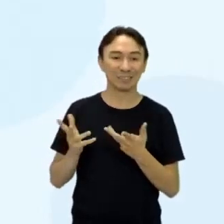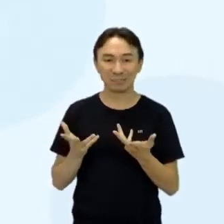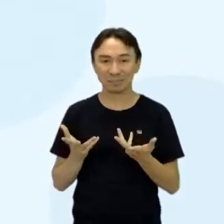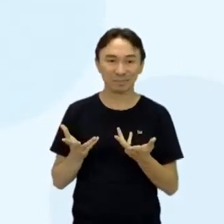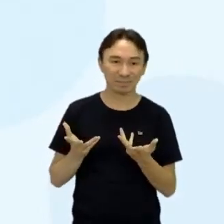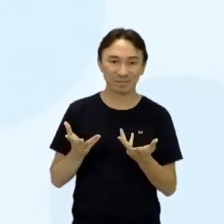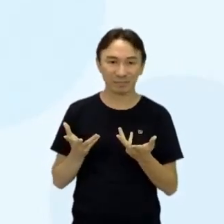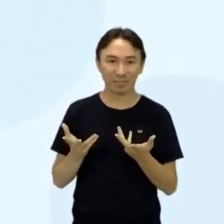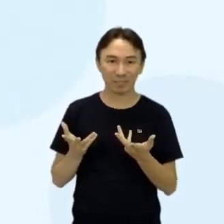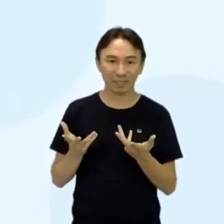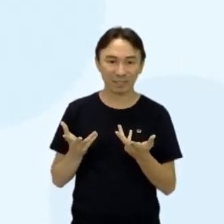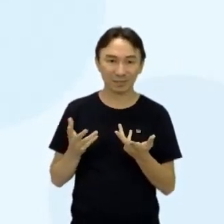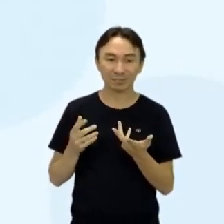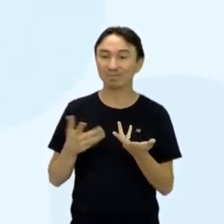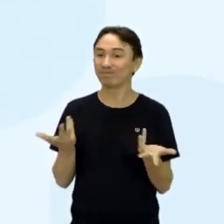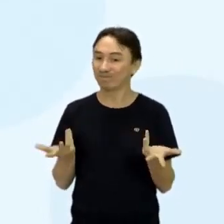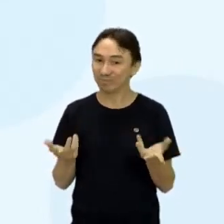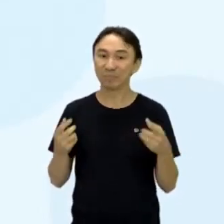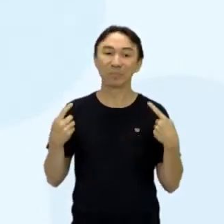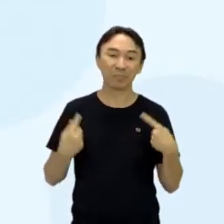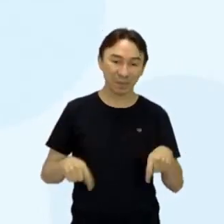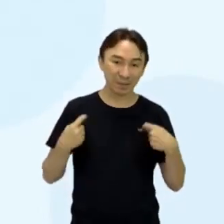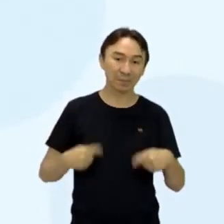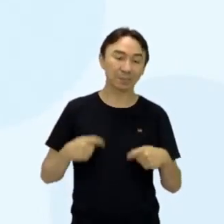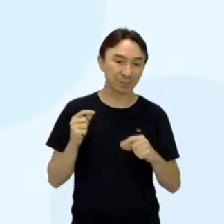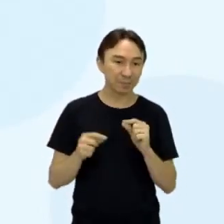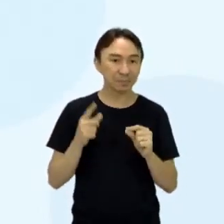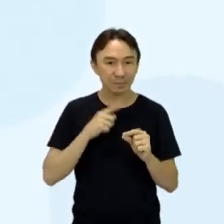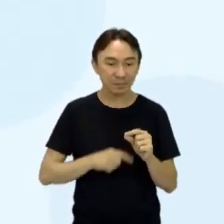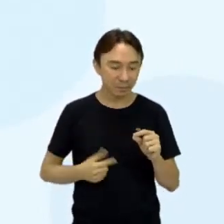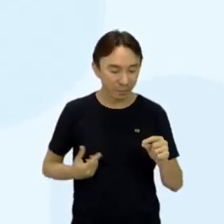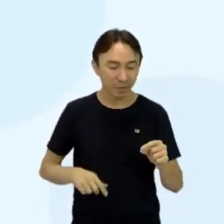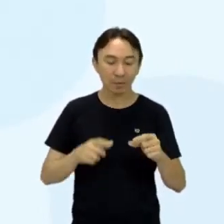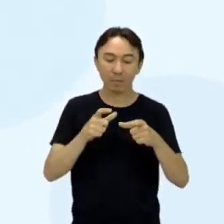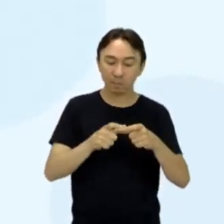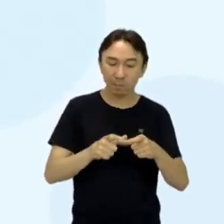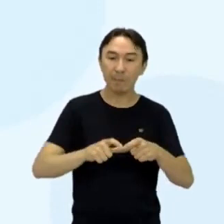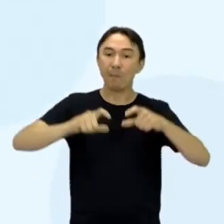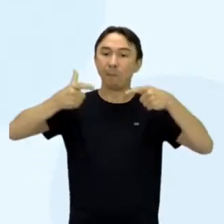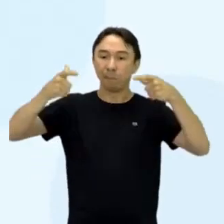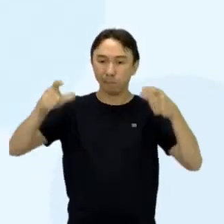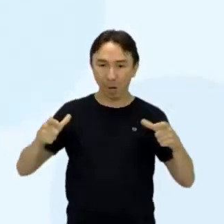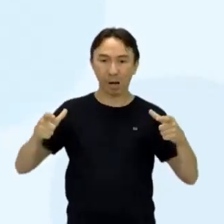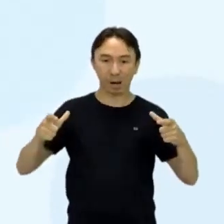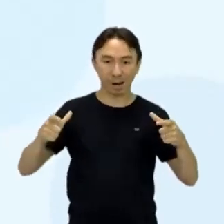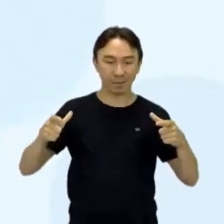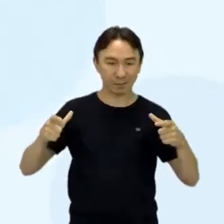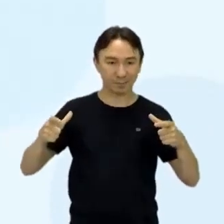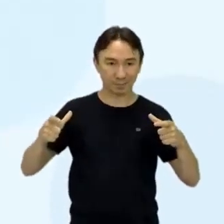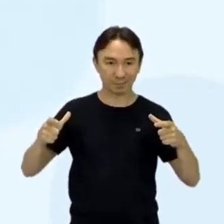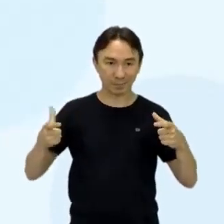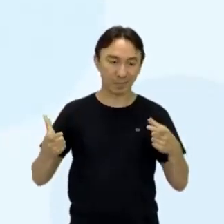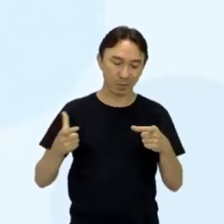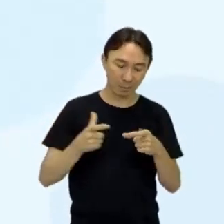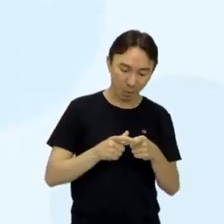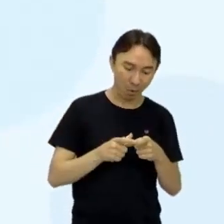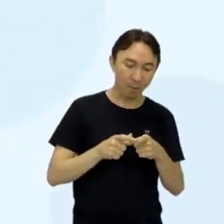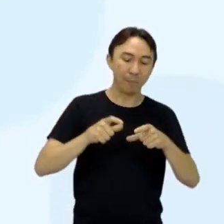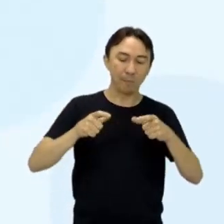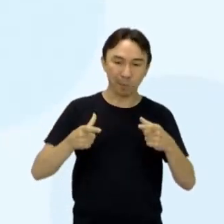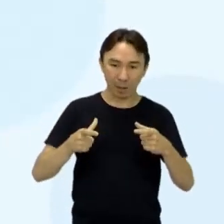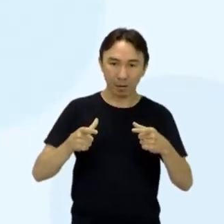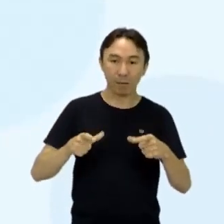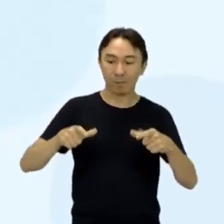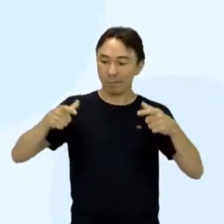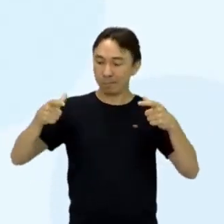mais nesse conjunto dos números inteiros. Então, a gente precisa ampliar. E aí, a gente fala que os números racionais, eu vou